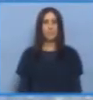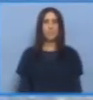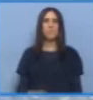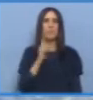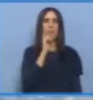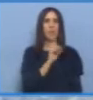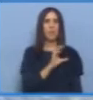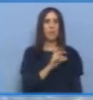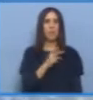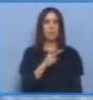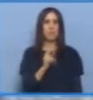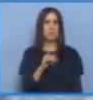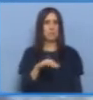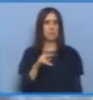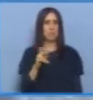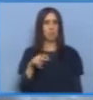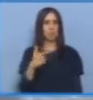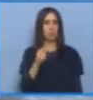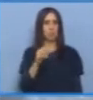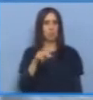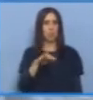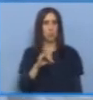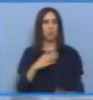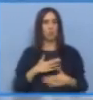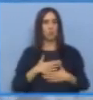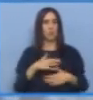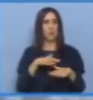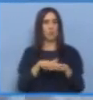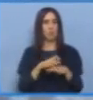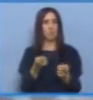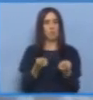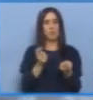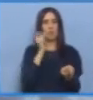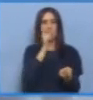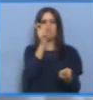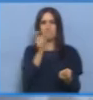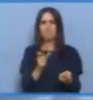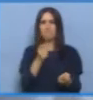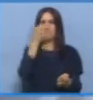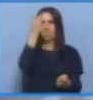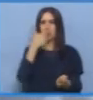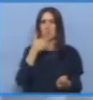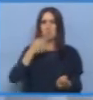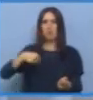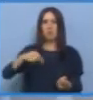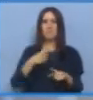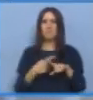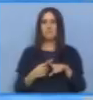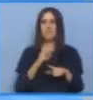Catarina, António, para quem coordena esta rede de voluntariado, acredito que estas histórias sejam aquelas que vão